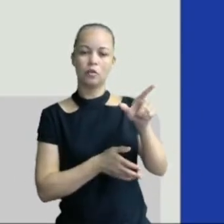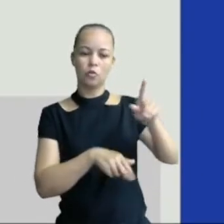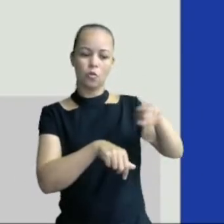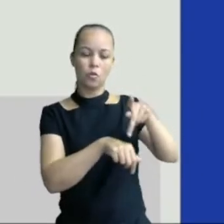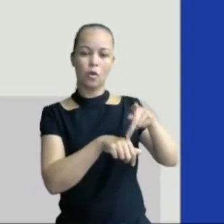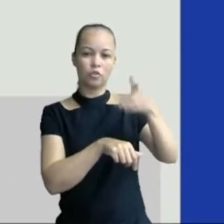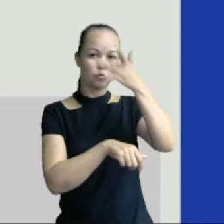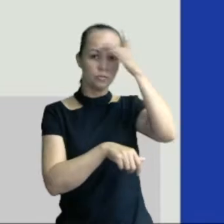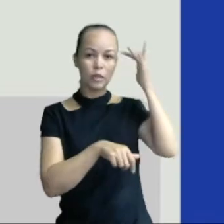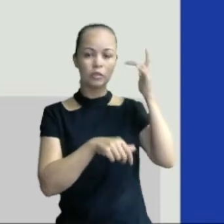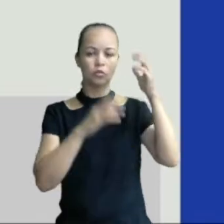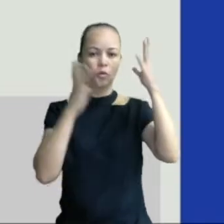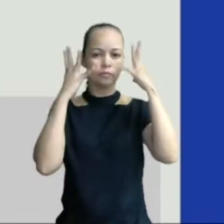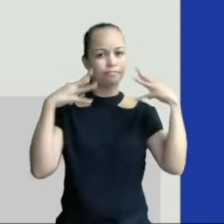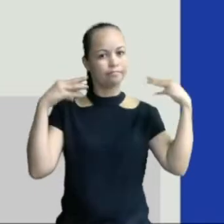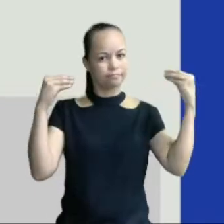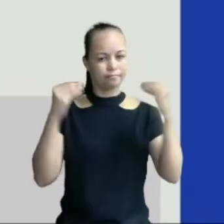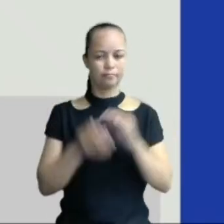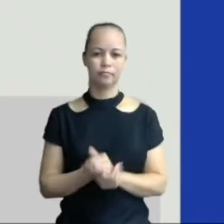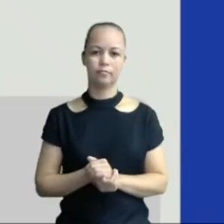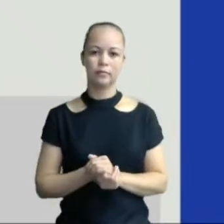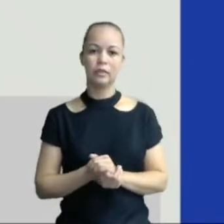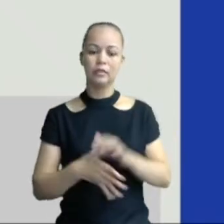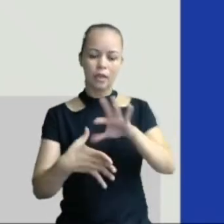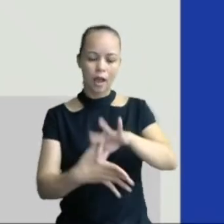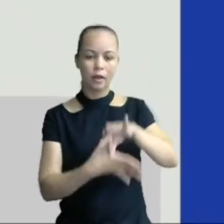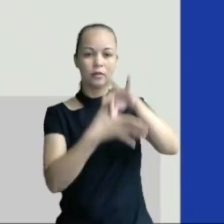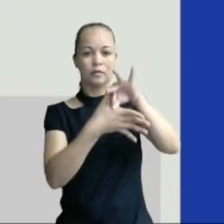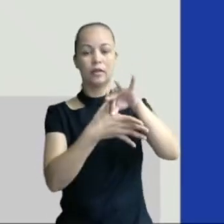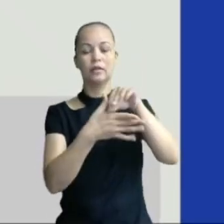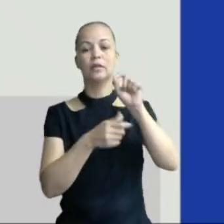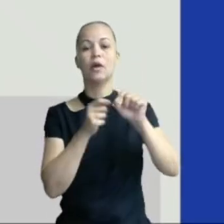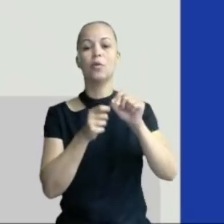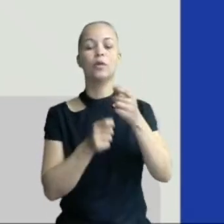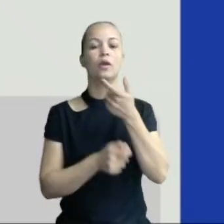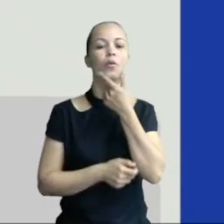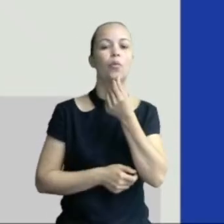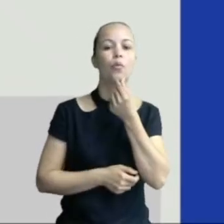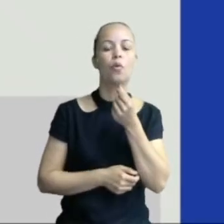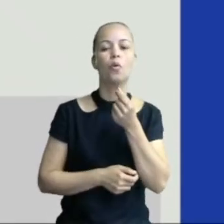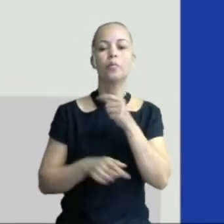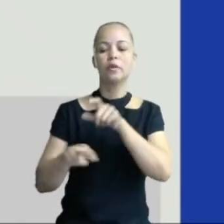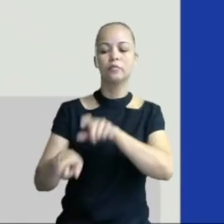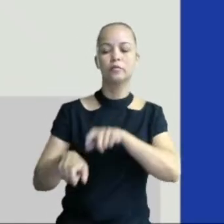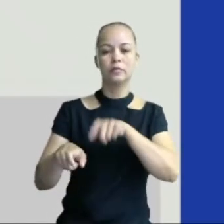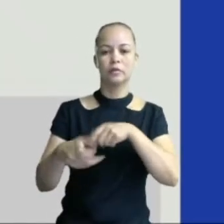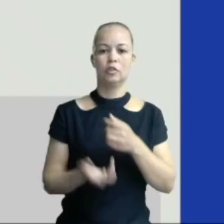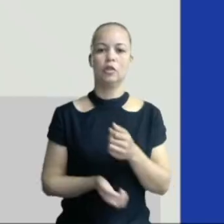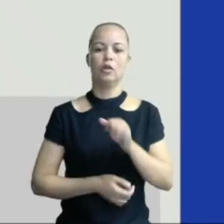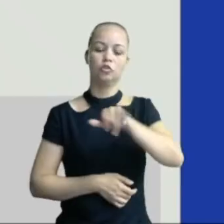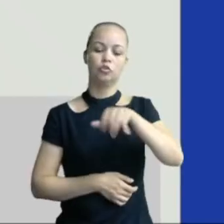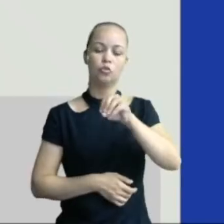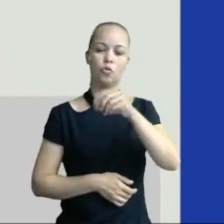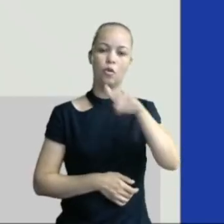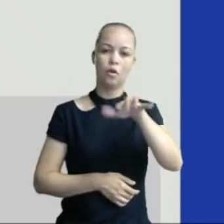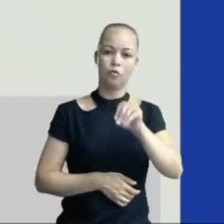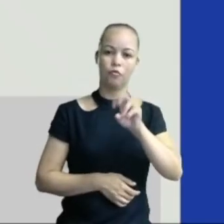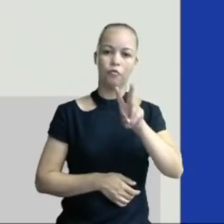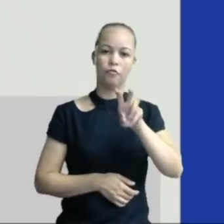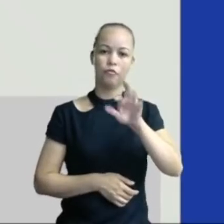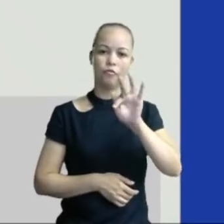holandeses. Assumiu a liderança da resistência pernambucana o senhor de engenho João Fernandes